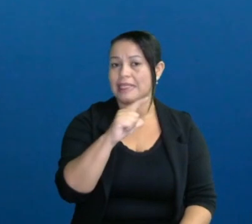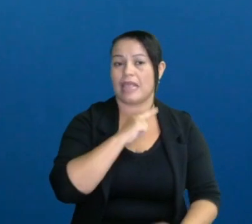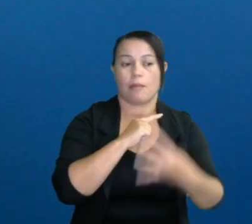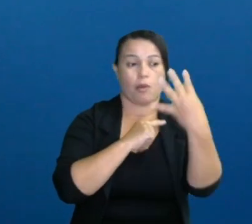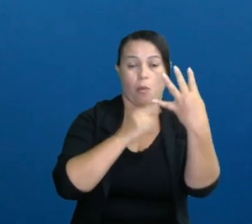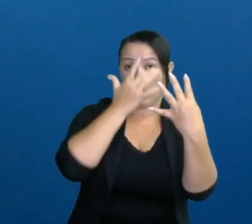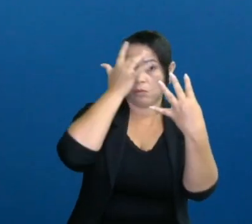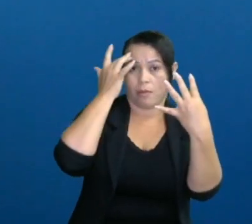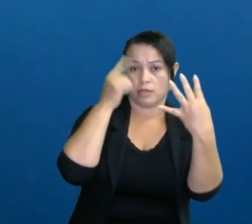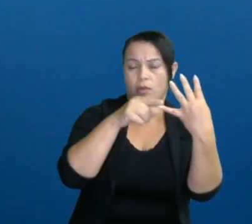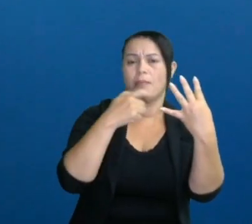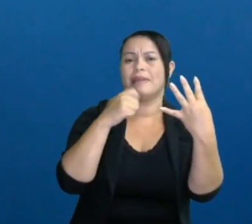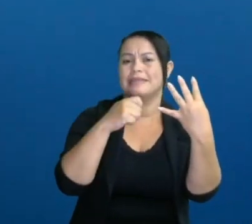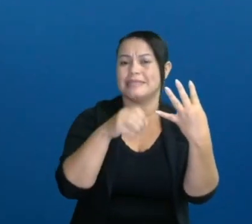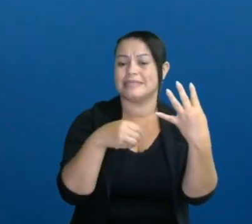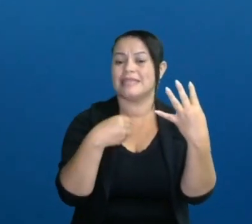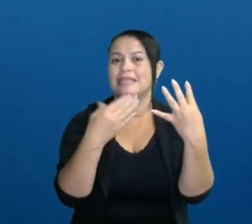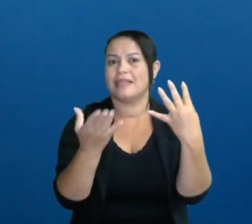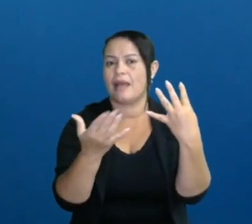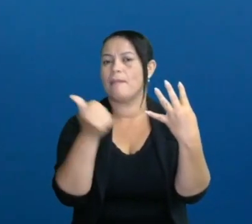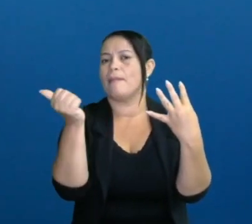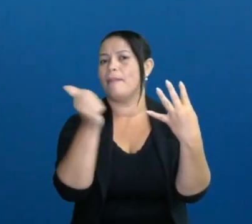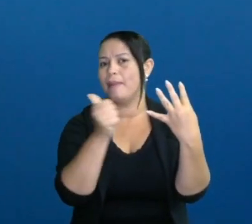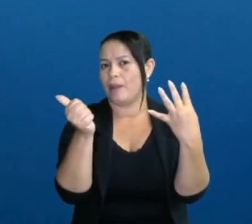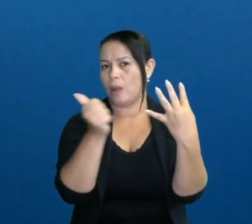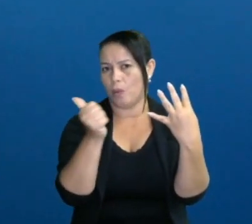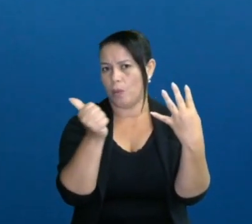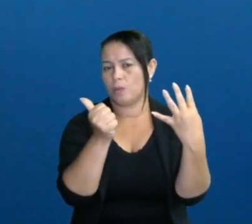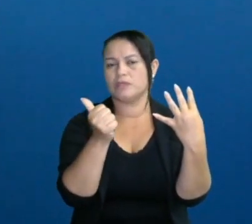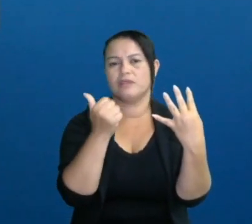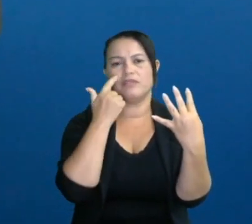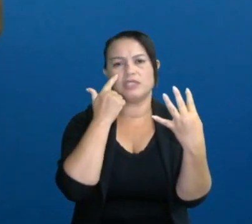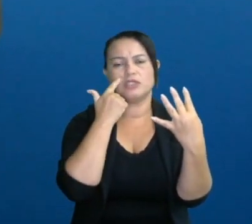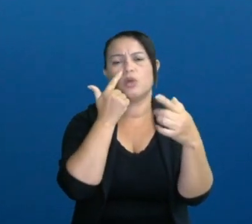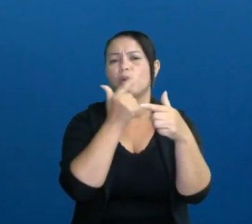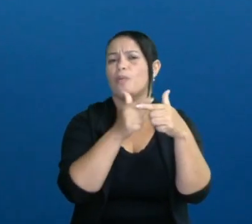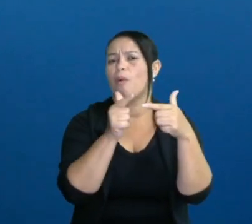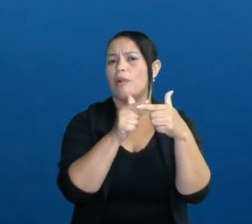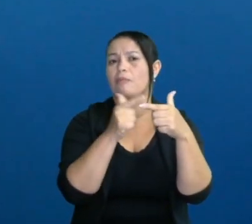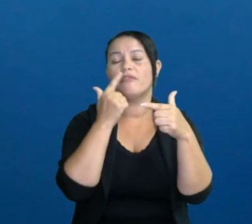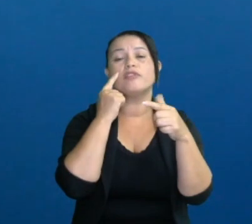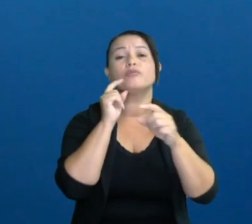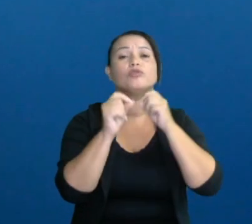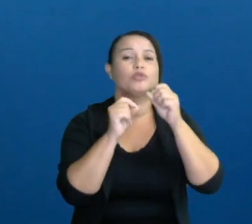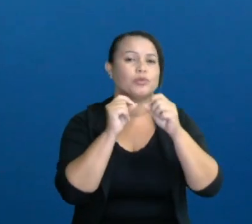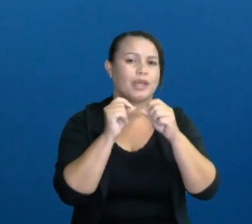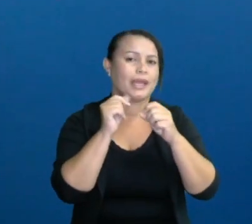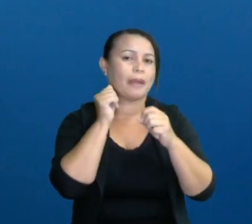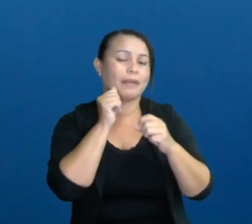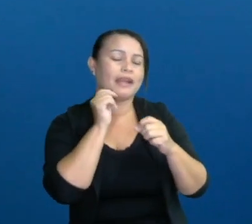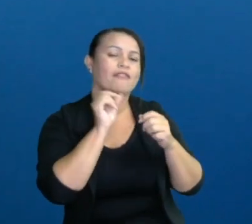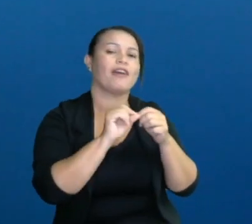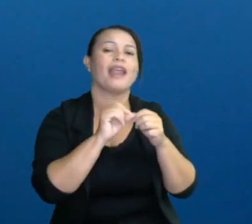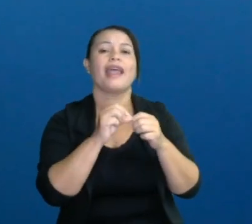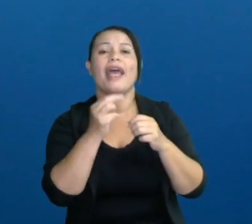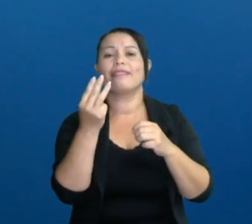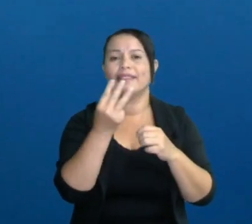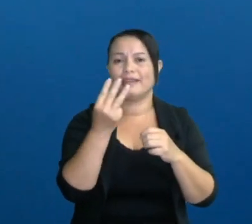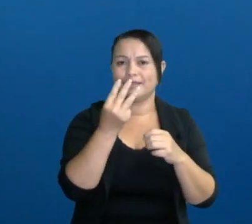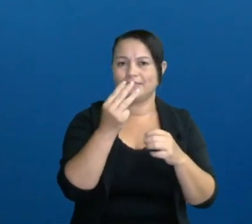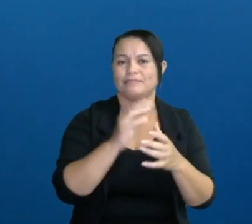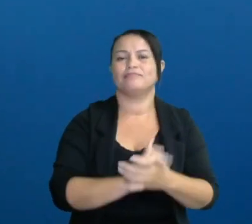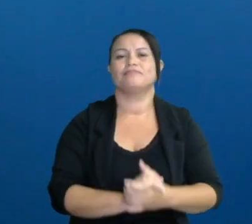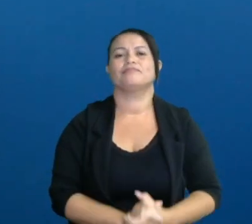pessoas e ela tem que fazer para 11, certo? Ali no problema a gente viu que ela faria 3